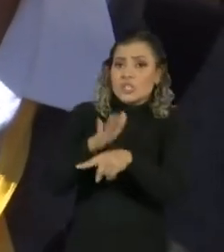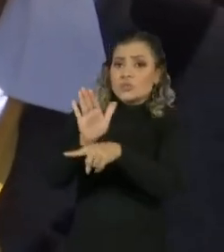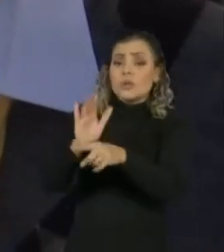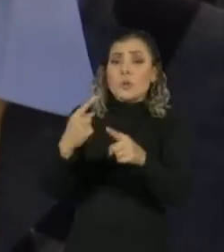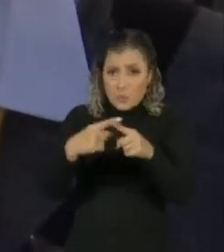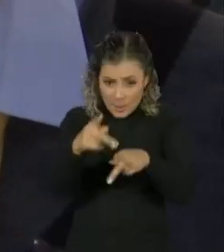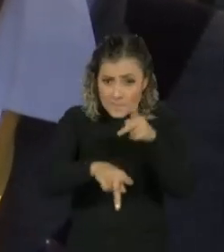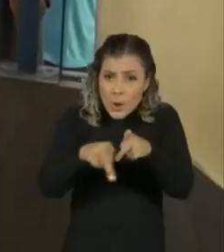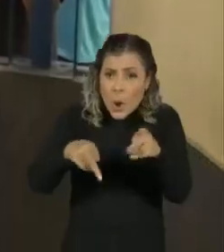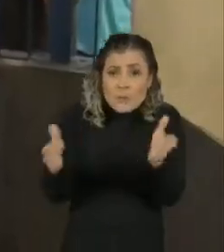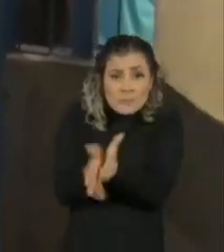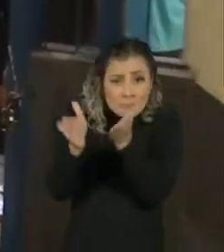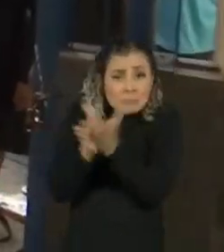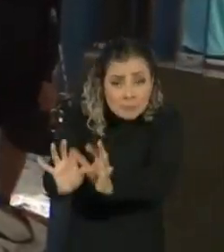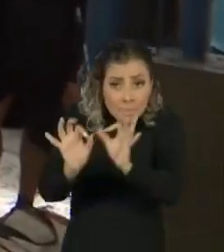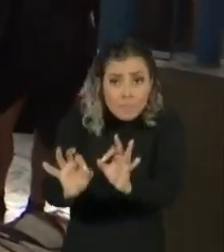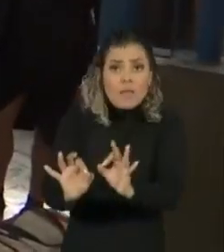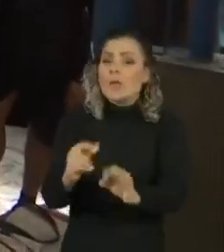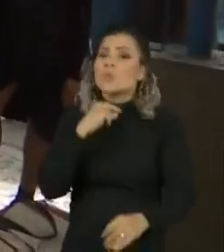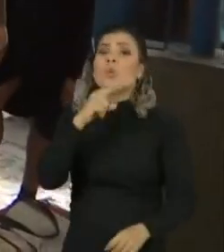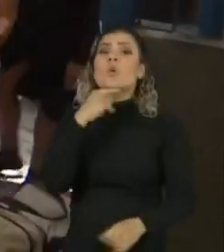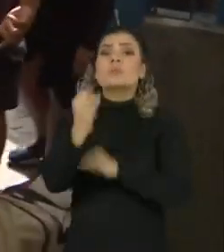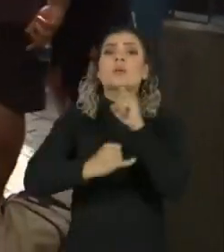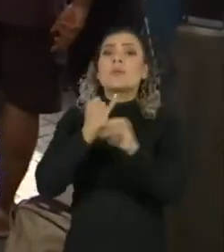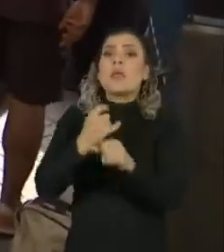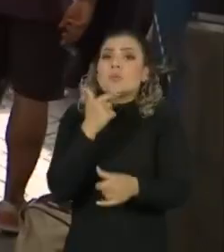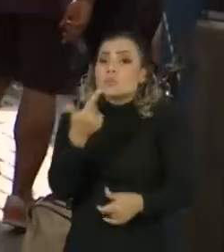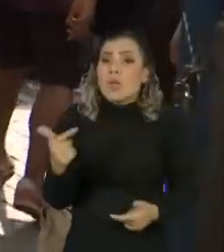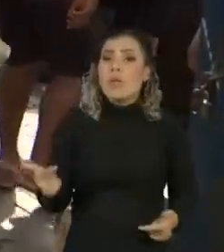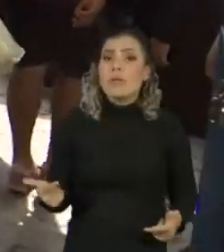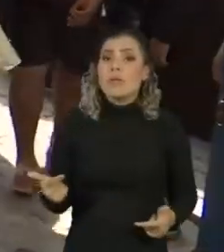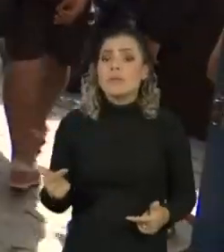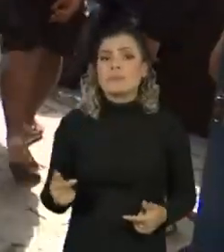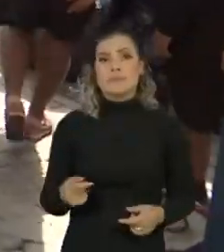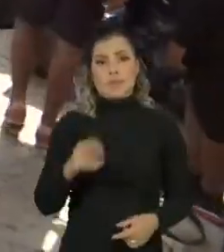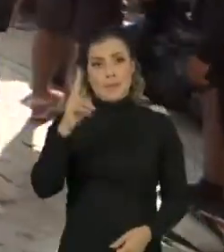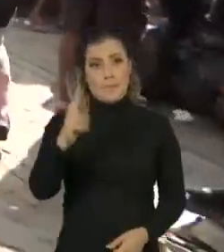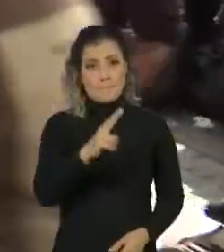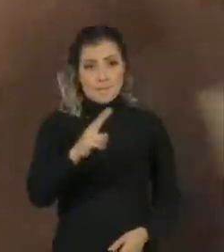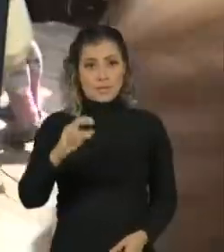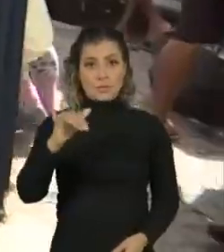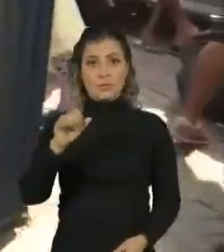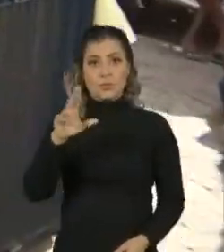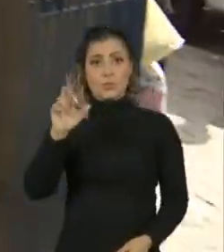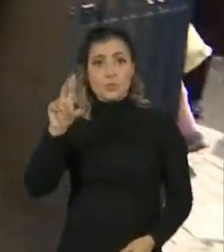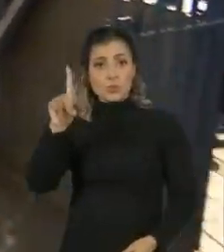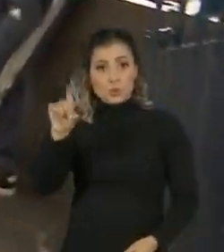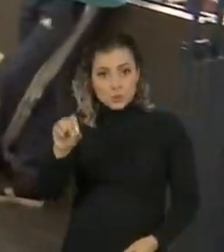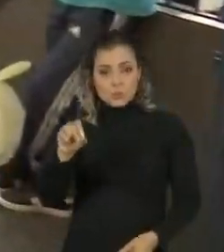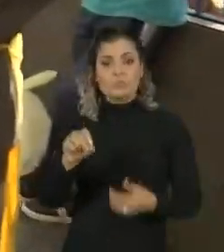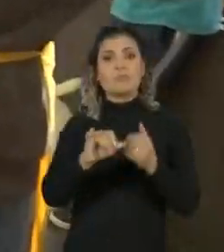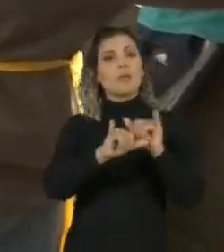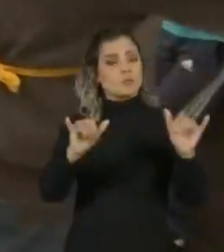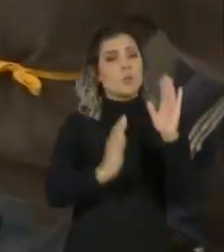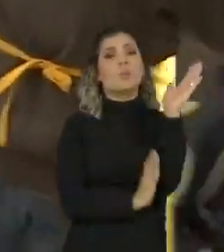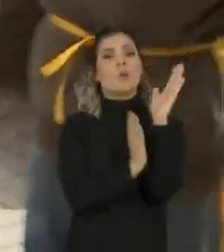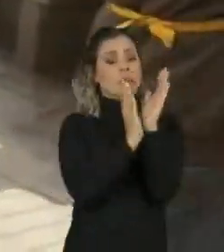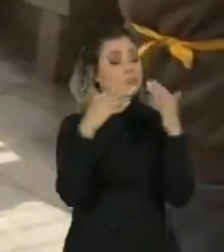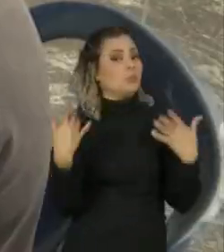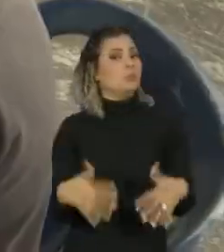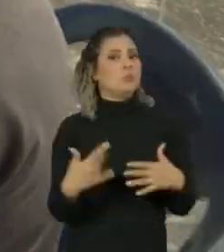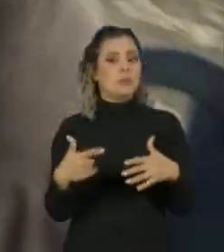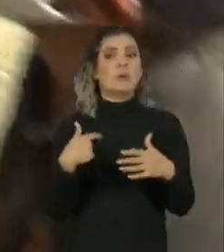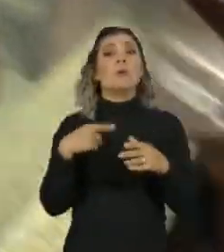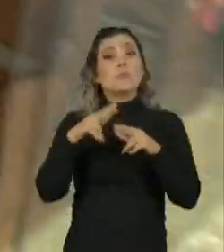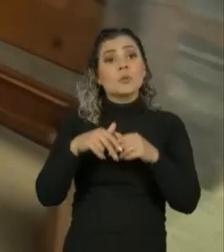mais pobres dos pobres não conseguem ter acesso. O padre Júlio Lancelotti explica que a burocracia é grande e que eles contam com o